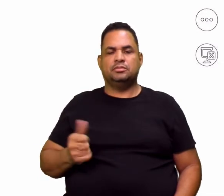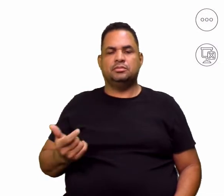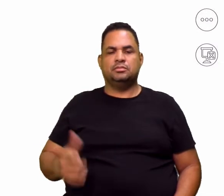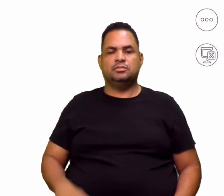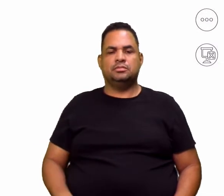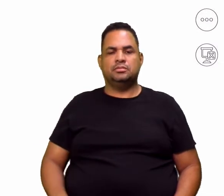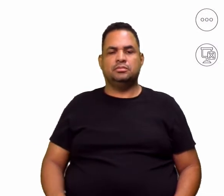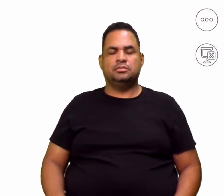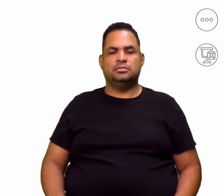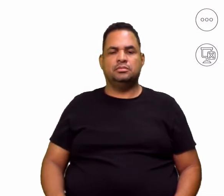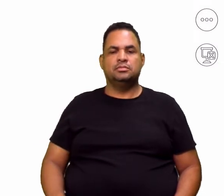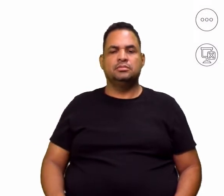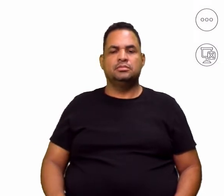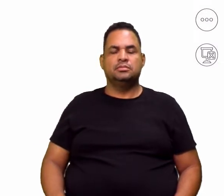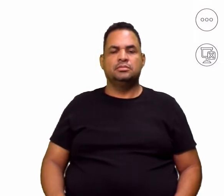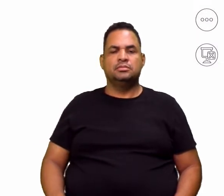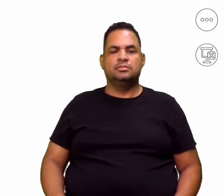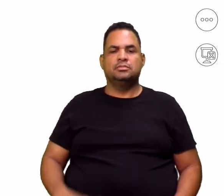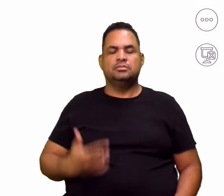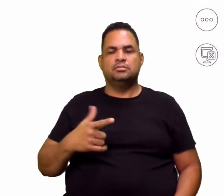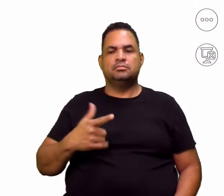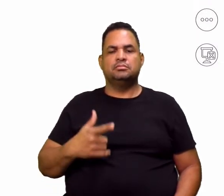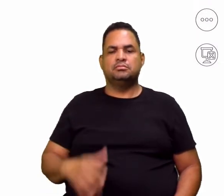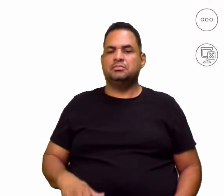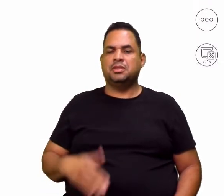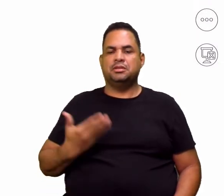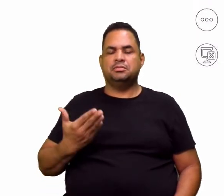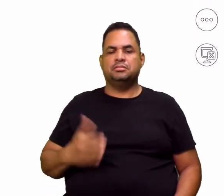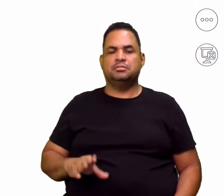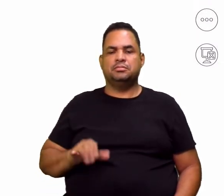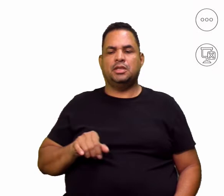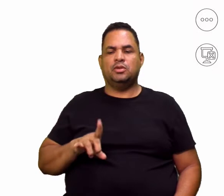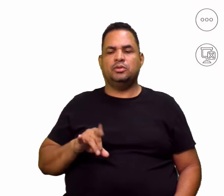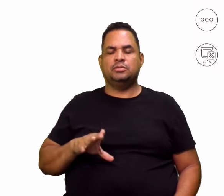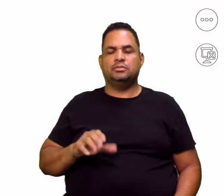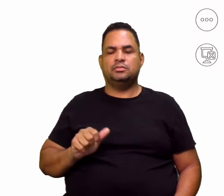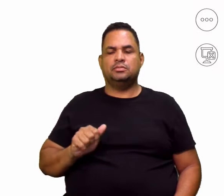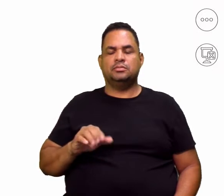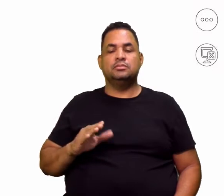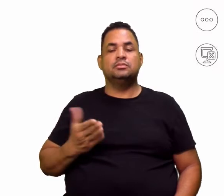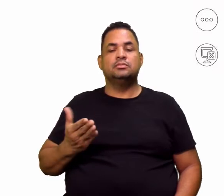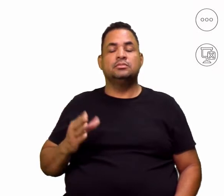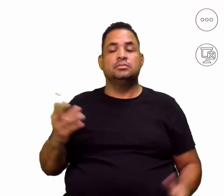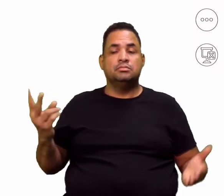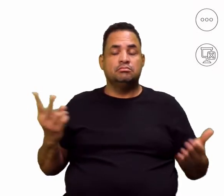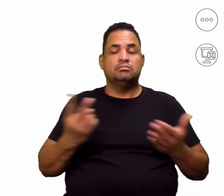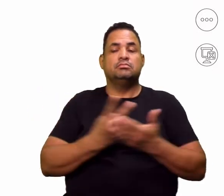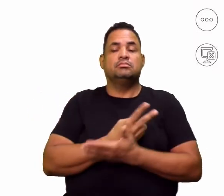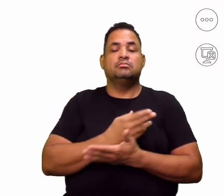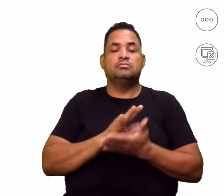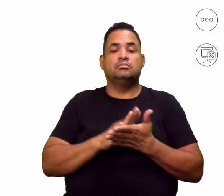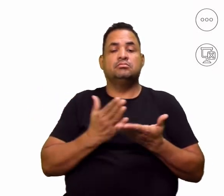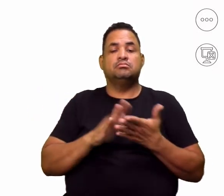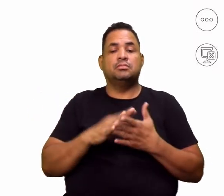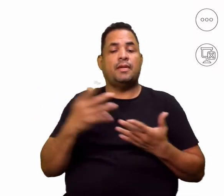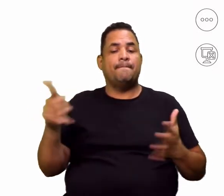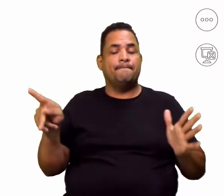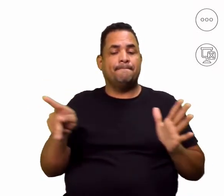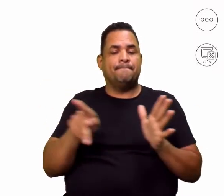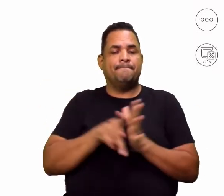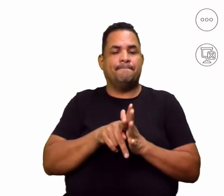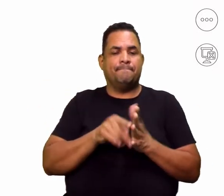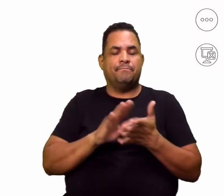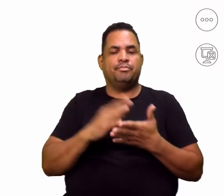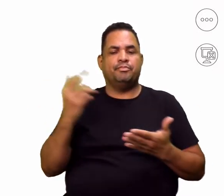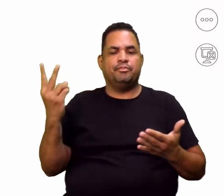para reduzir esse número de cromossomos, então não vai ter nada disso, tá? É uma situação bem atípica mesmo, que